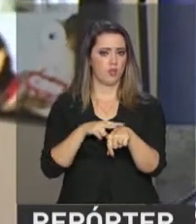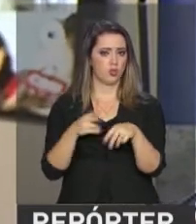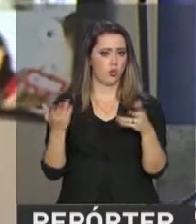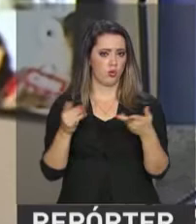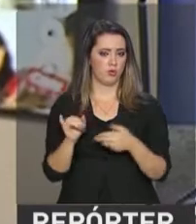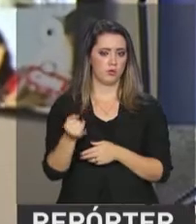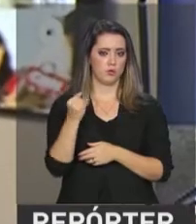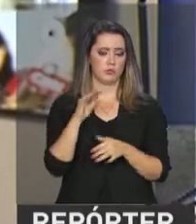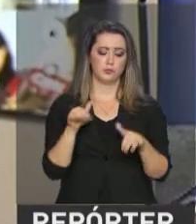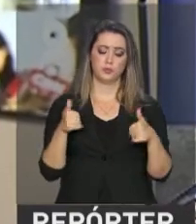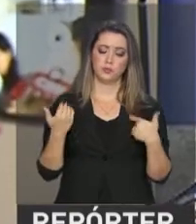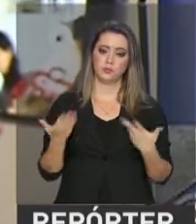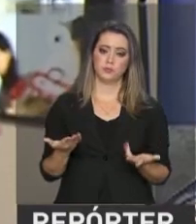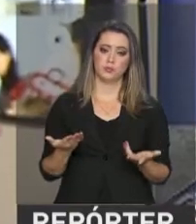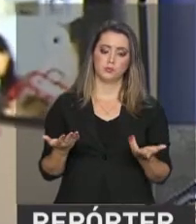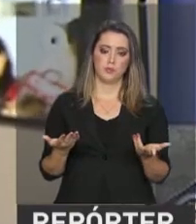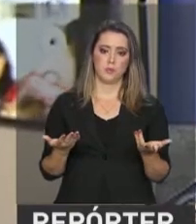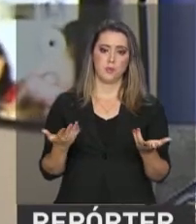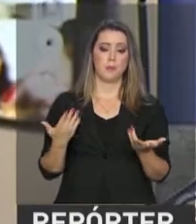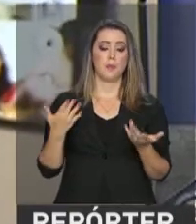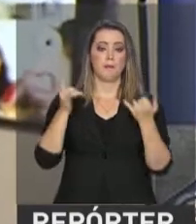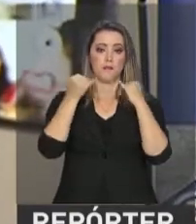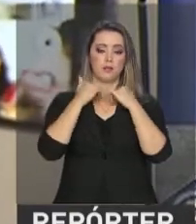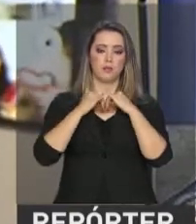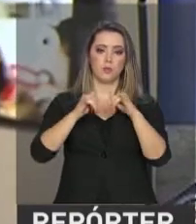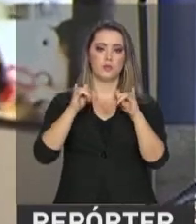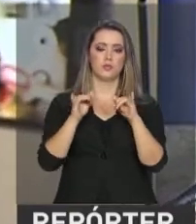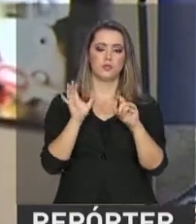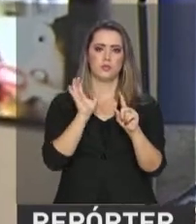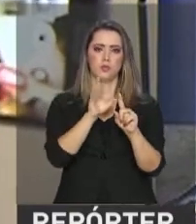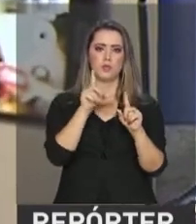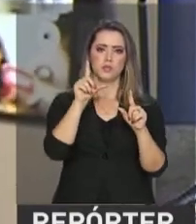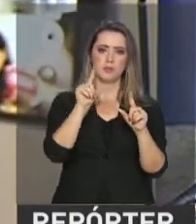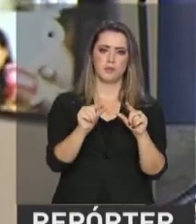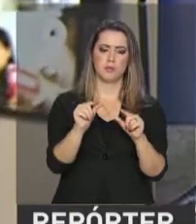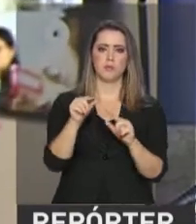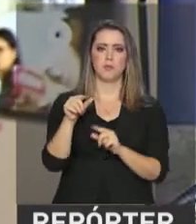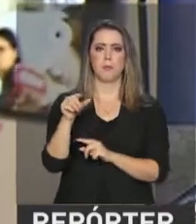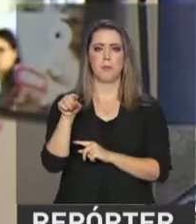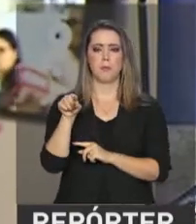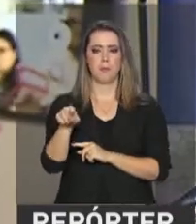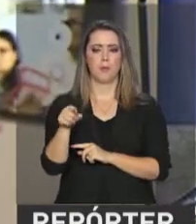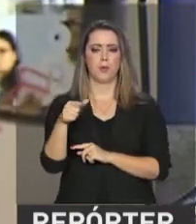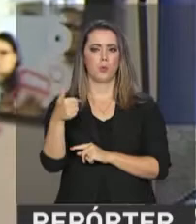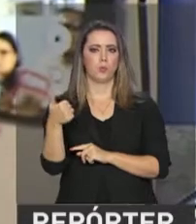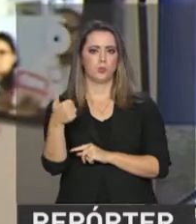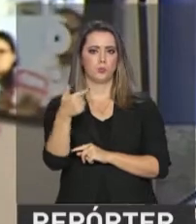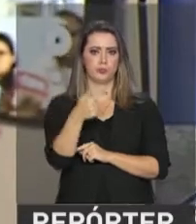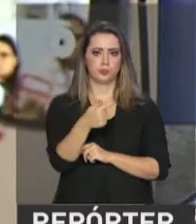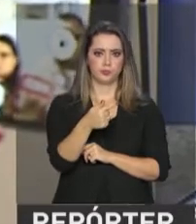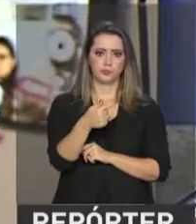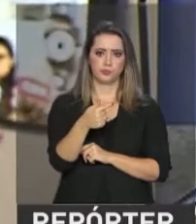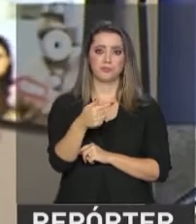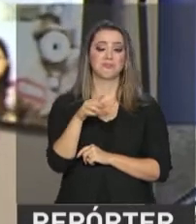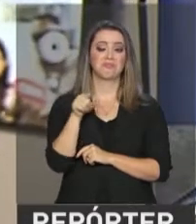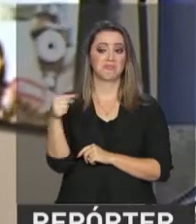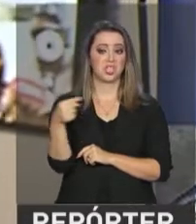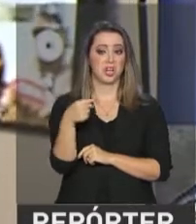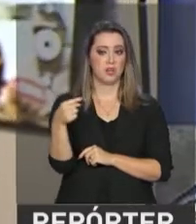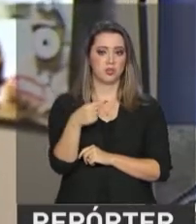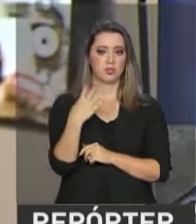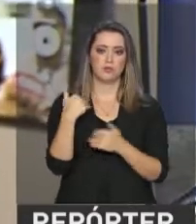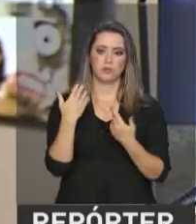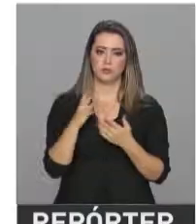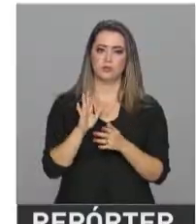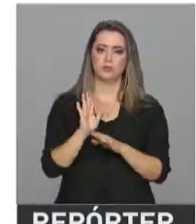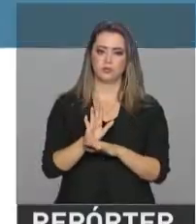janeiro então a energia elétrica teve impacto de menos pontos 17 números do mesmo impacto negativo ajudando a